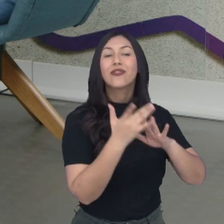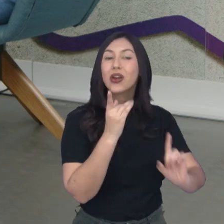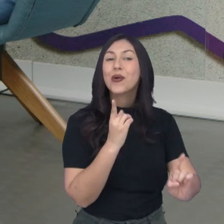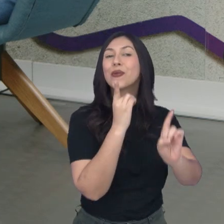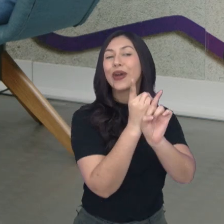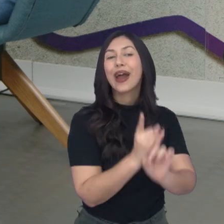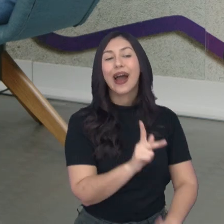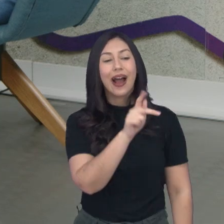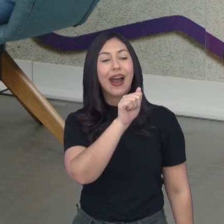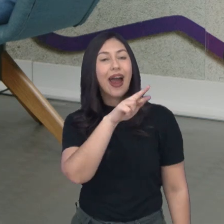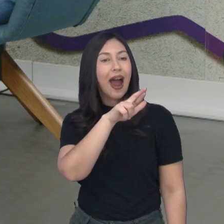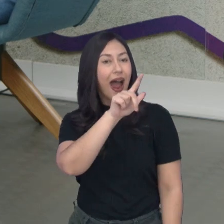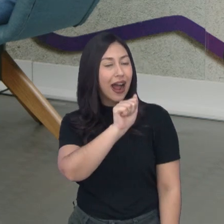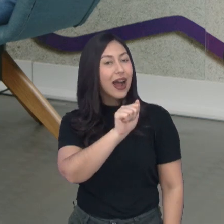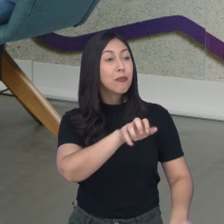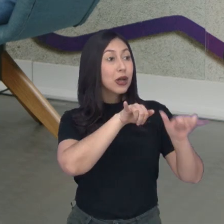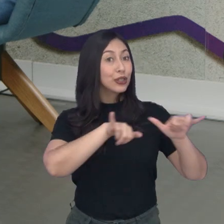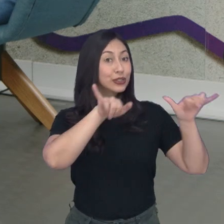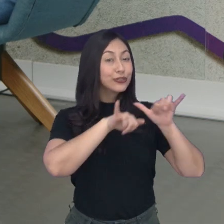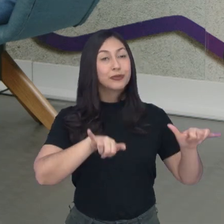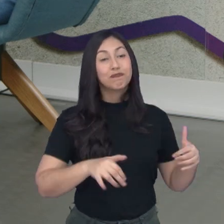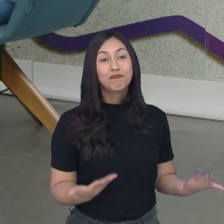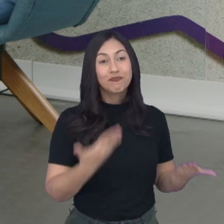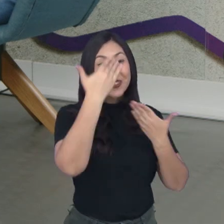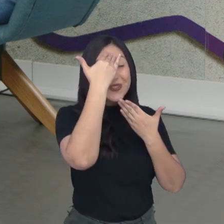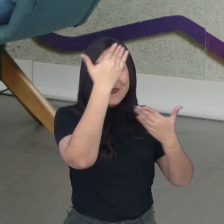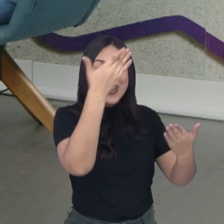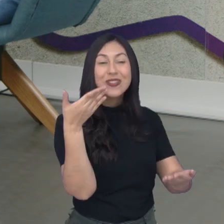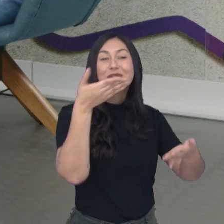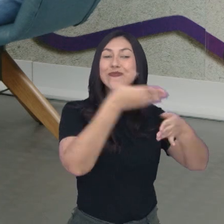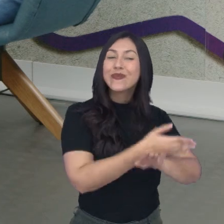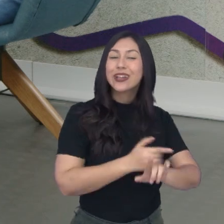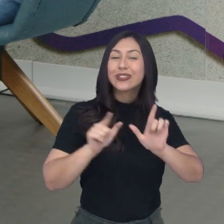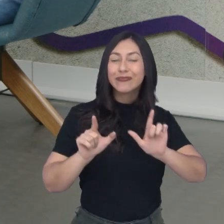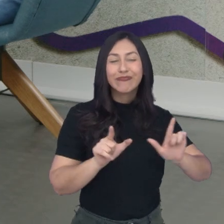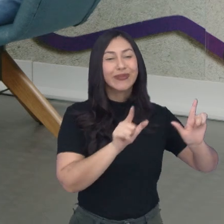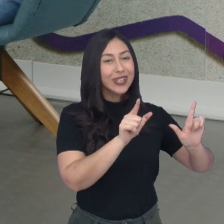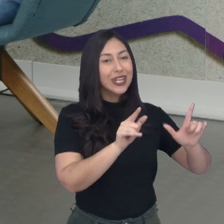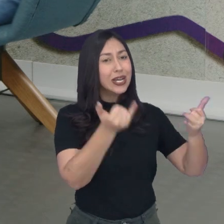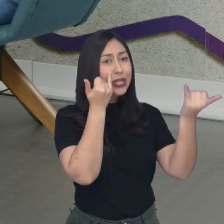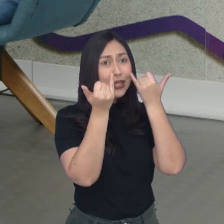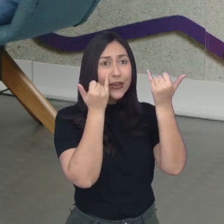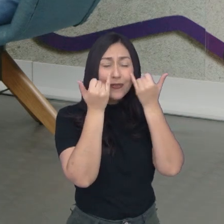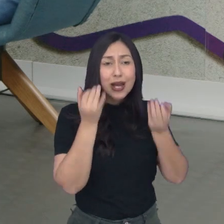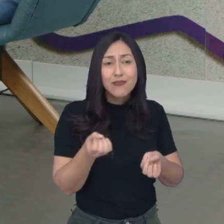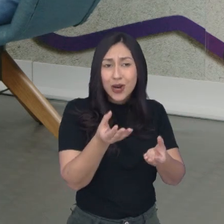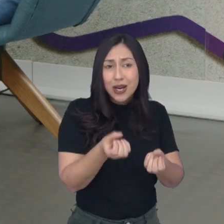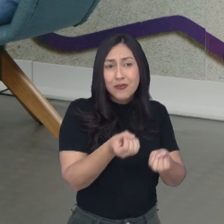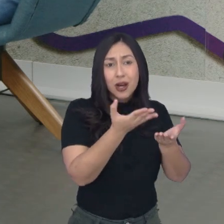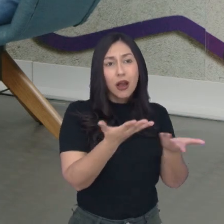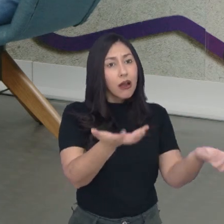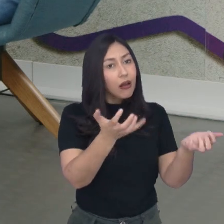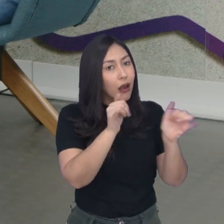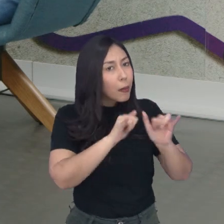também para divulgar sobre as feiras. Carla, muito obrigada, viu, por você participar do nosso programa aqui, trazer todas essas informações. Você